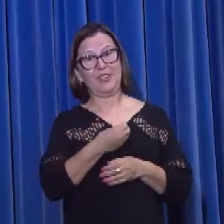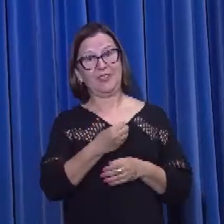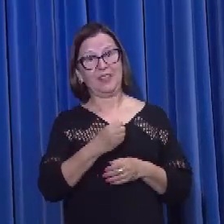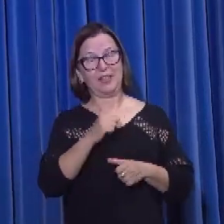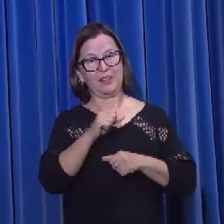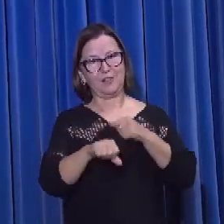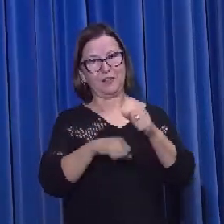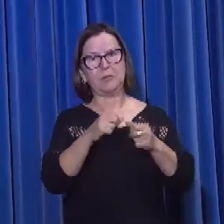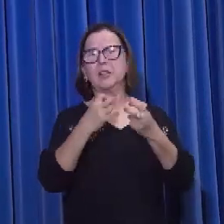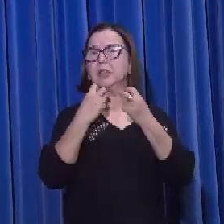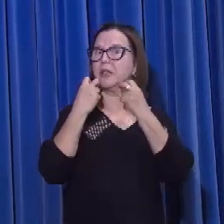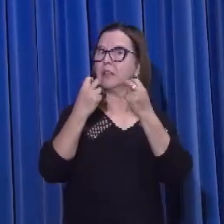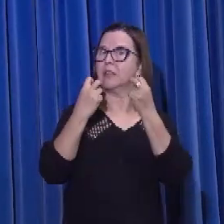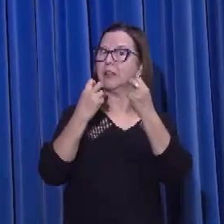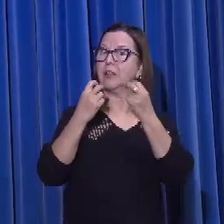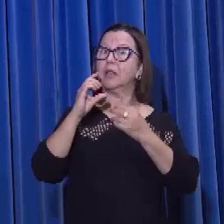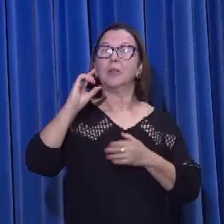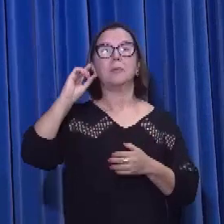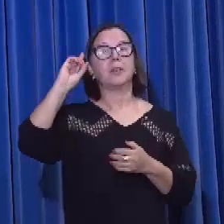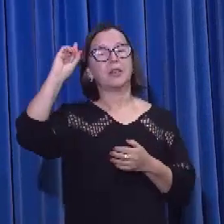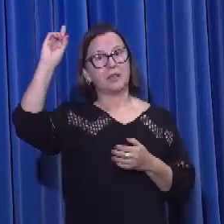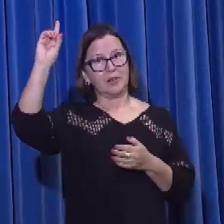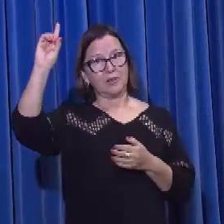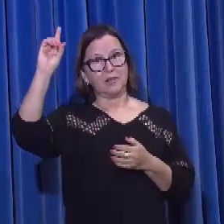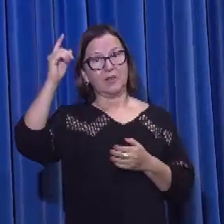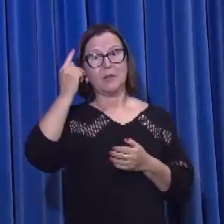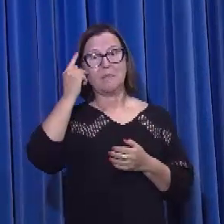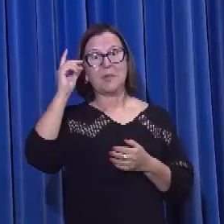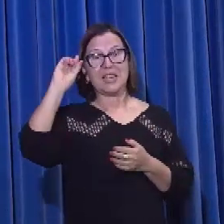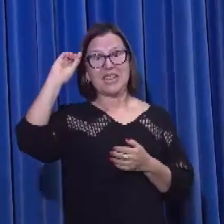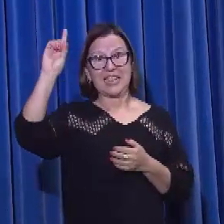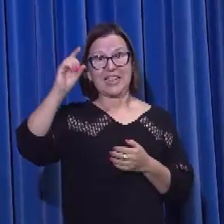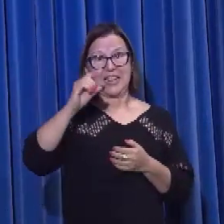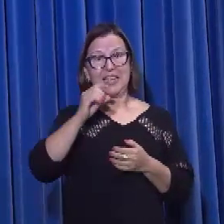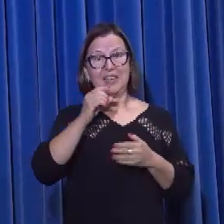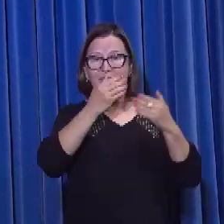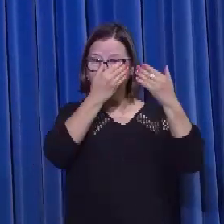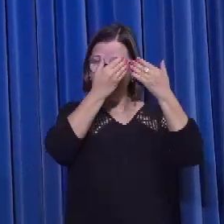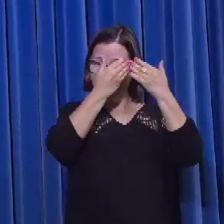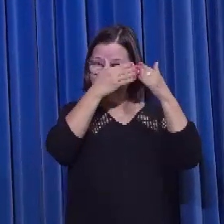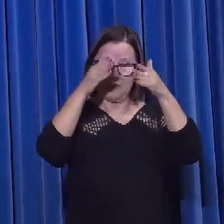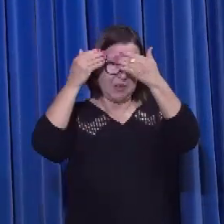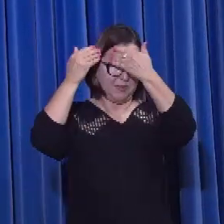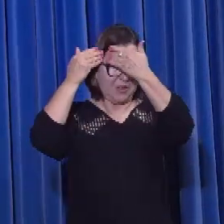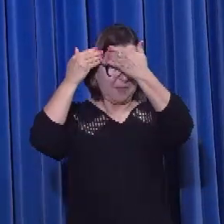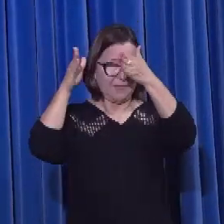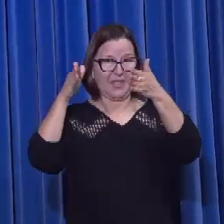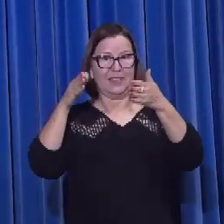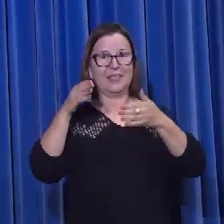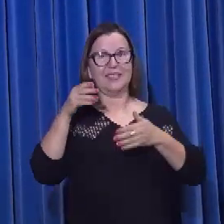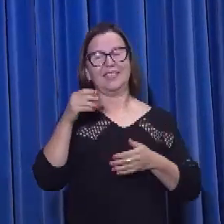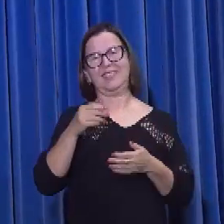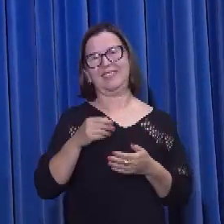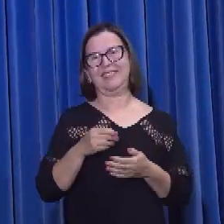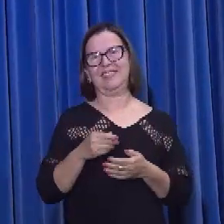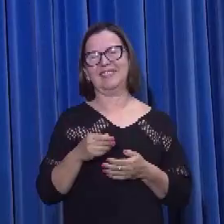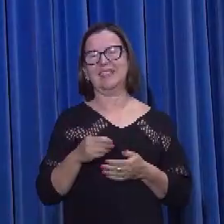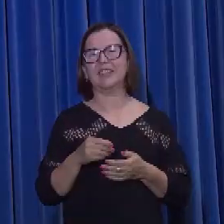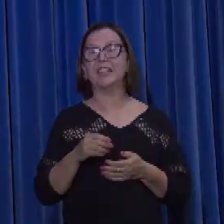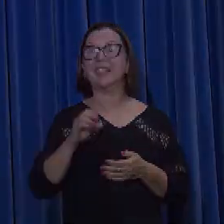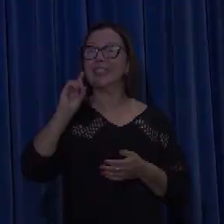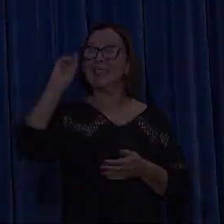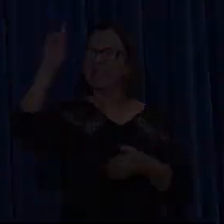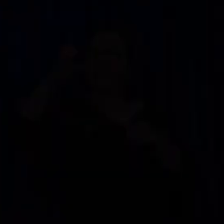abrir mais e mais a sua mente, para que você conheça mais e mais a pessoa de Cristo. Um bom dia a todos, Deus